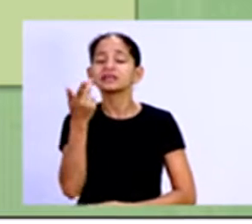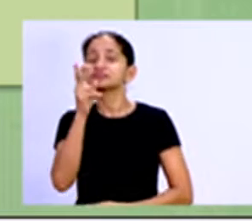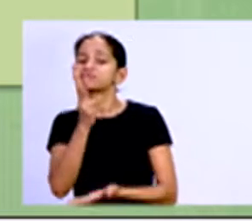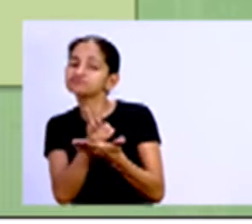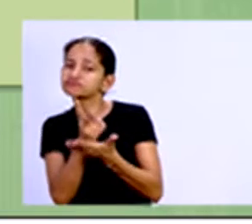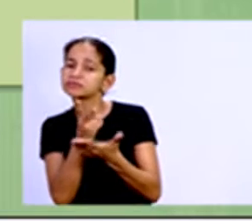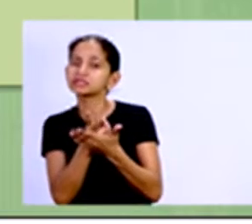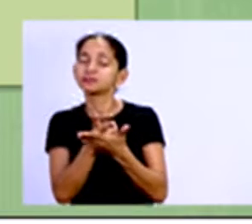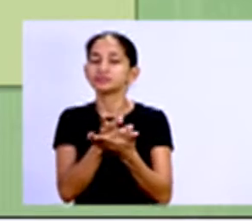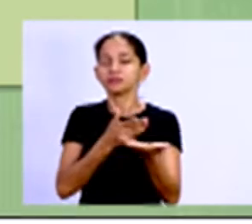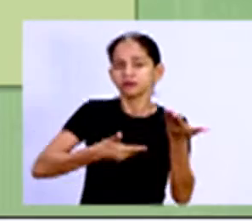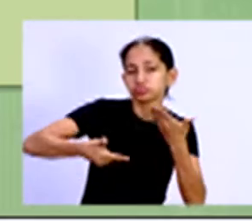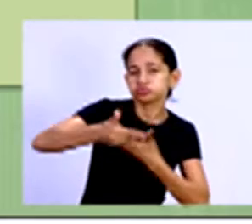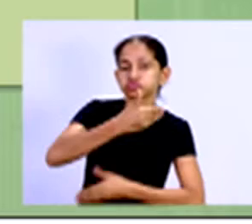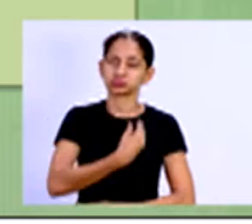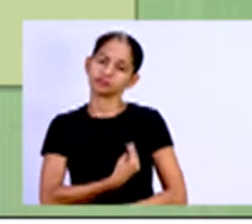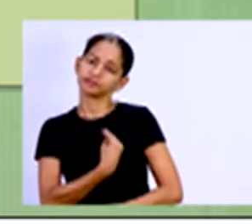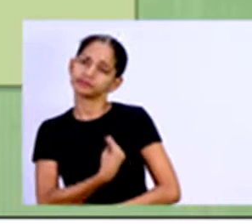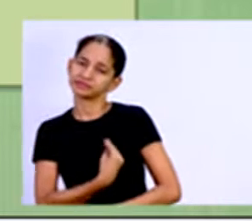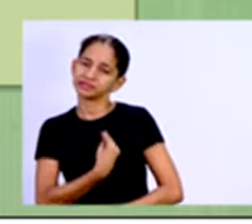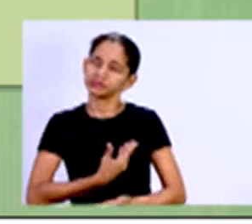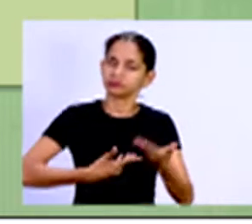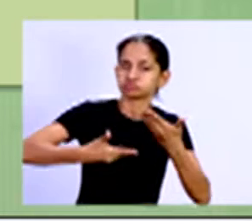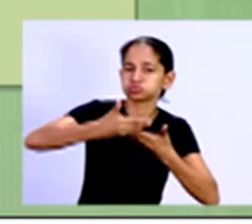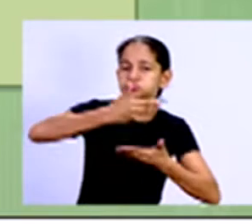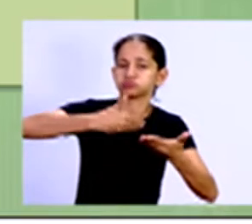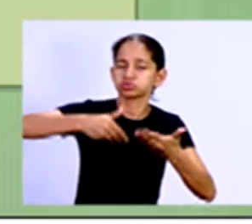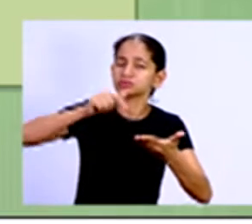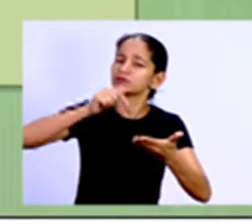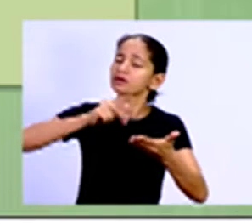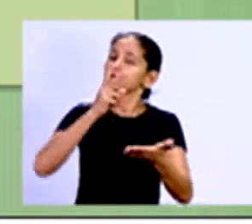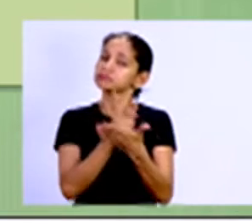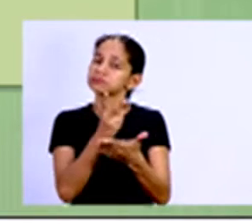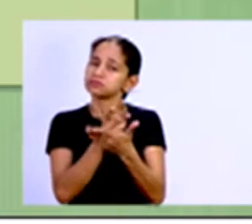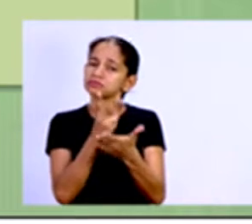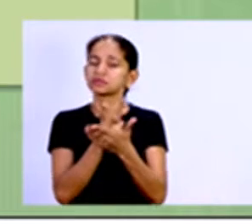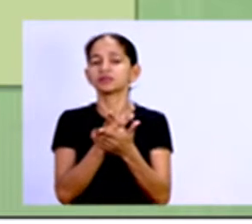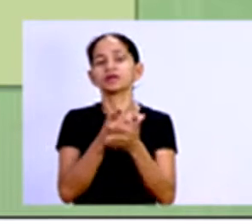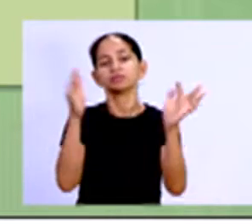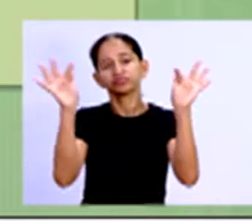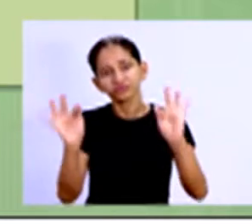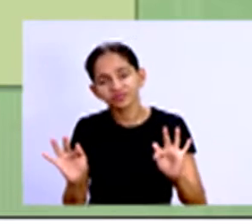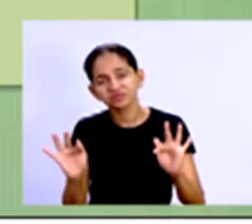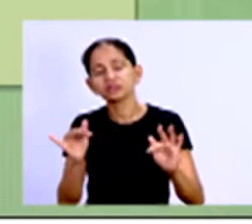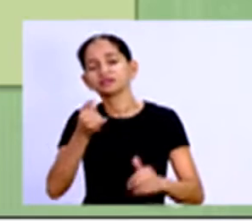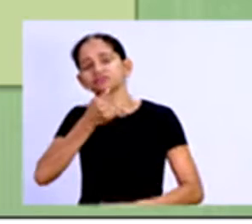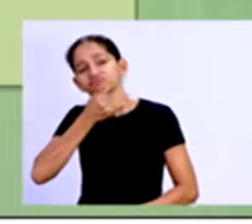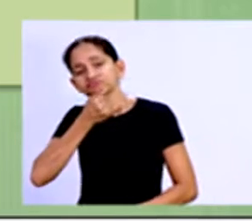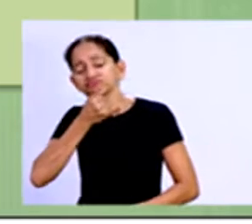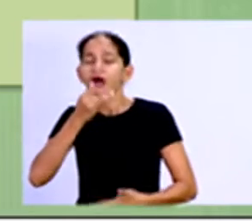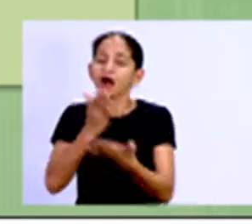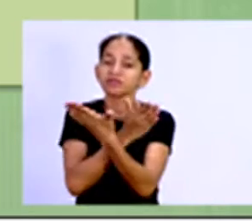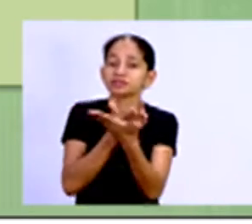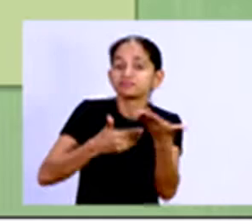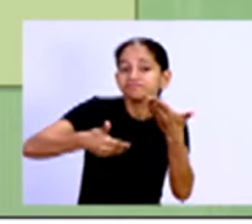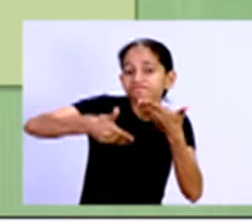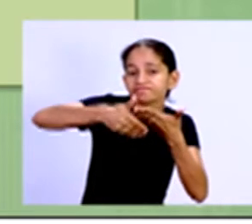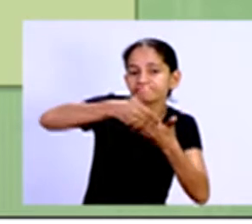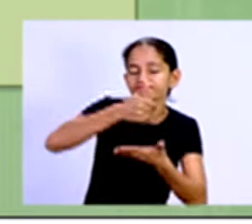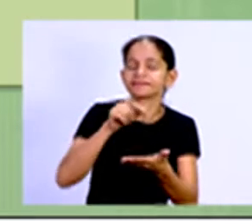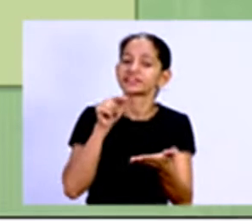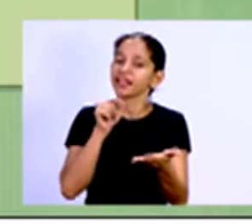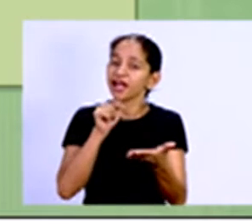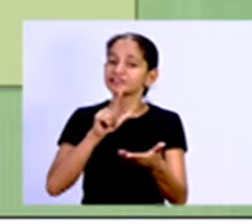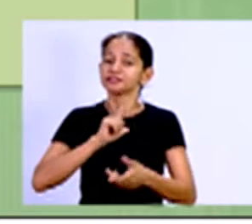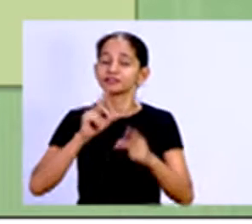convivência, essa interação de troca, de ações, de alegria, de tristeza, mas de troca, é que nos faz